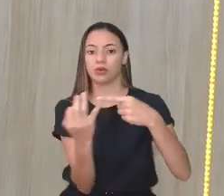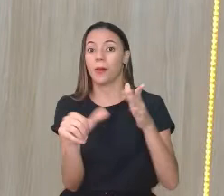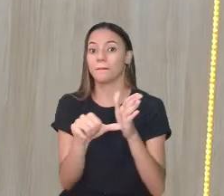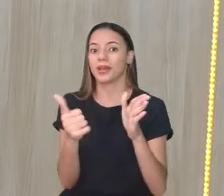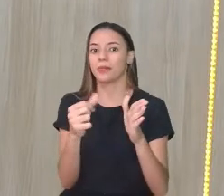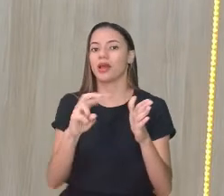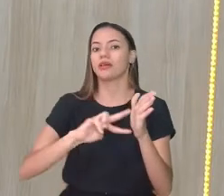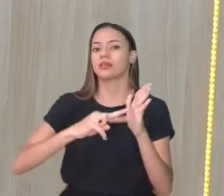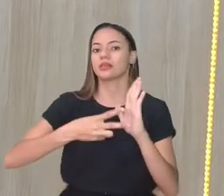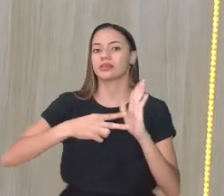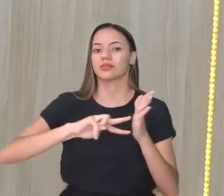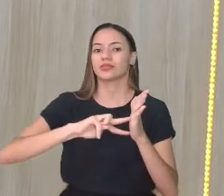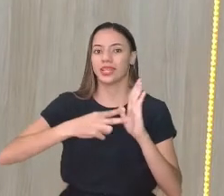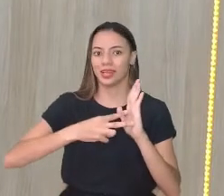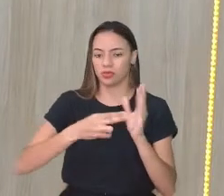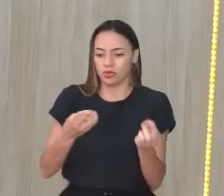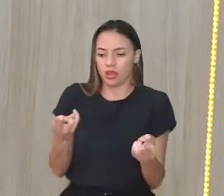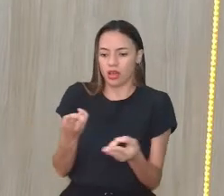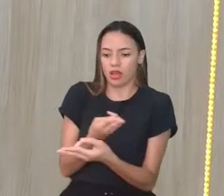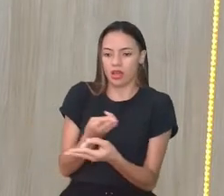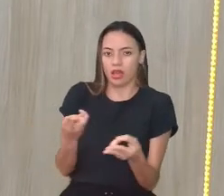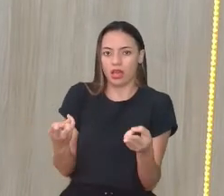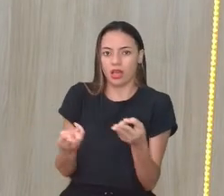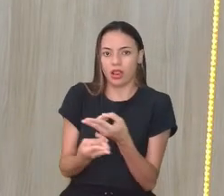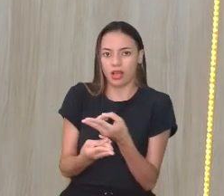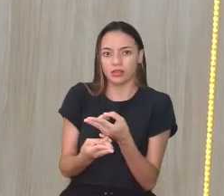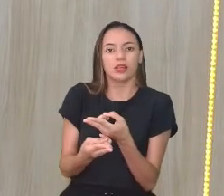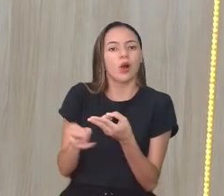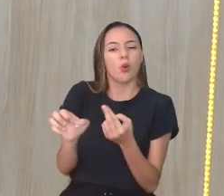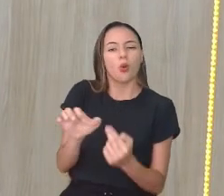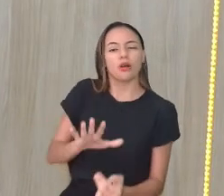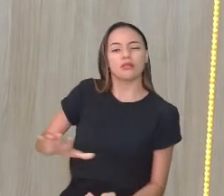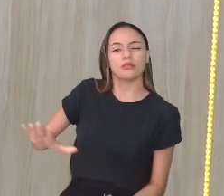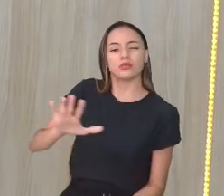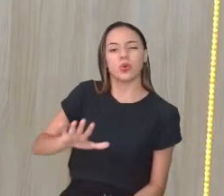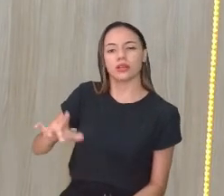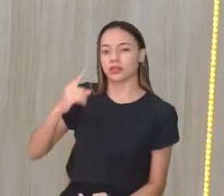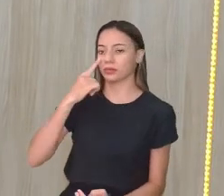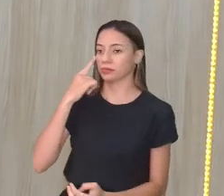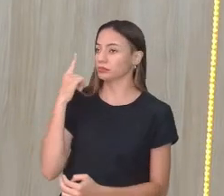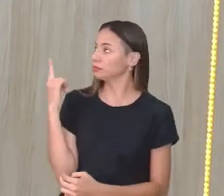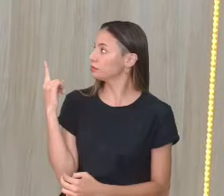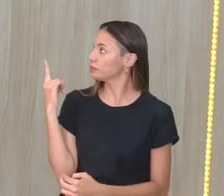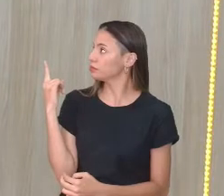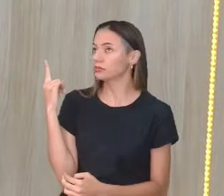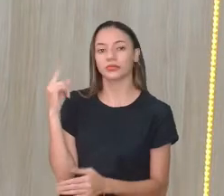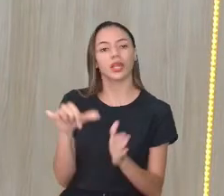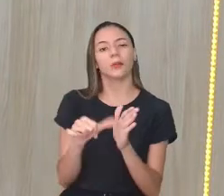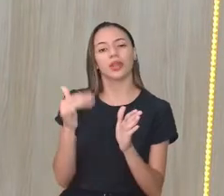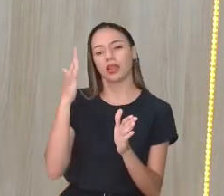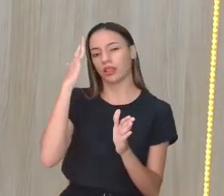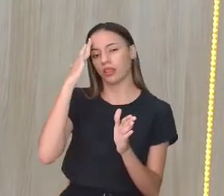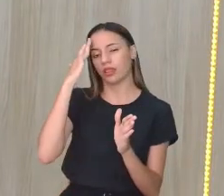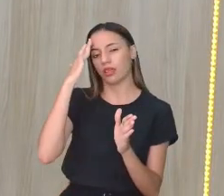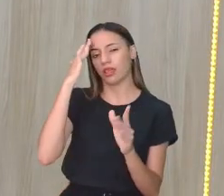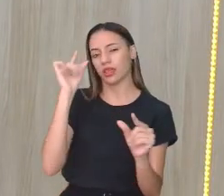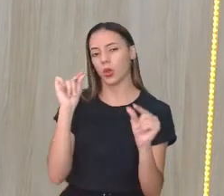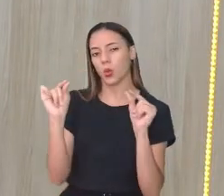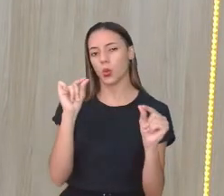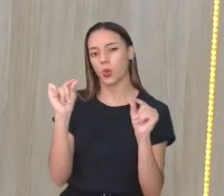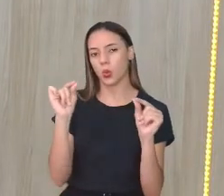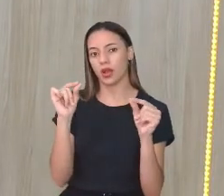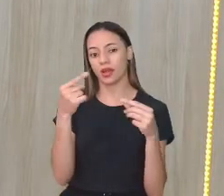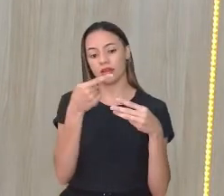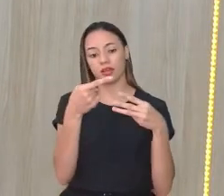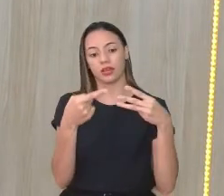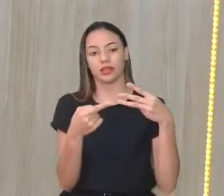significado, na sua primeira relação com essas situações aí. Então a gente vai primeiro entender, vamos entender um pouco essas